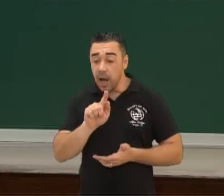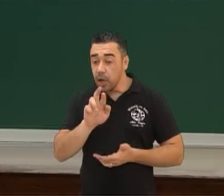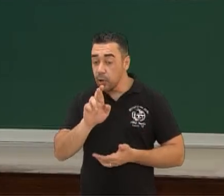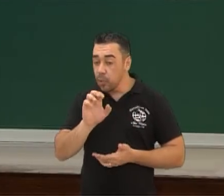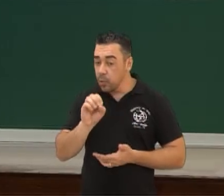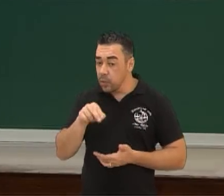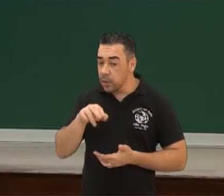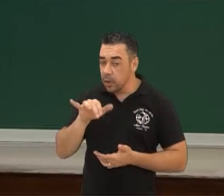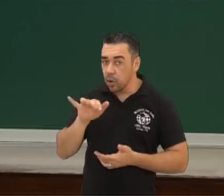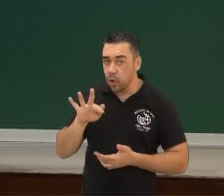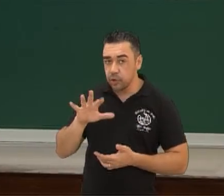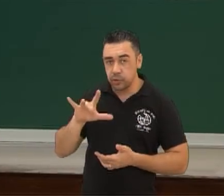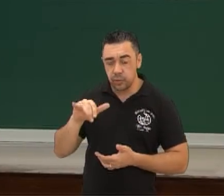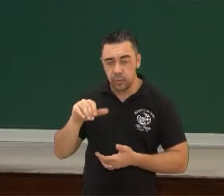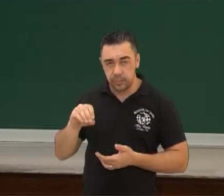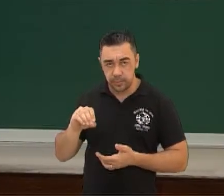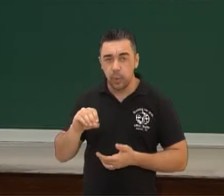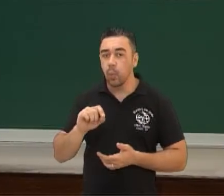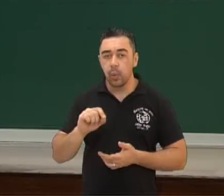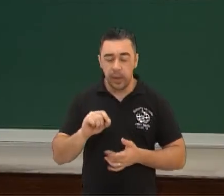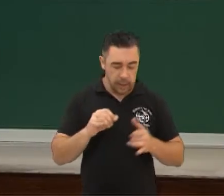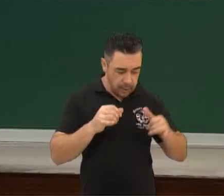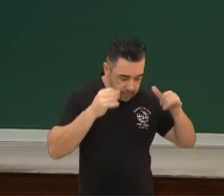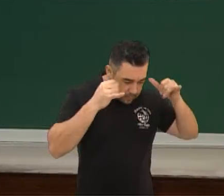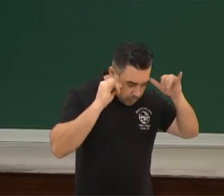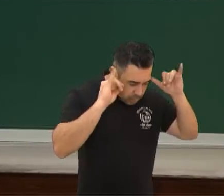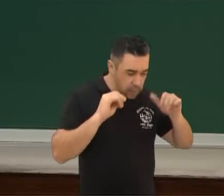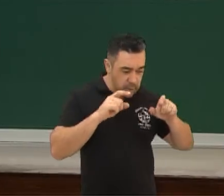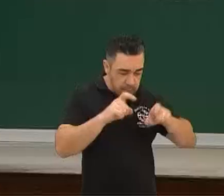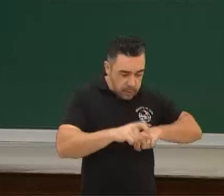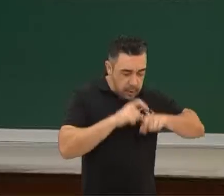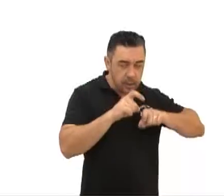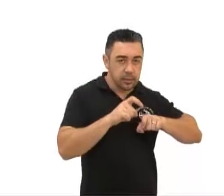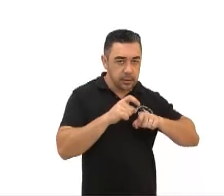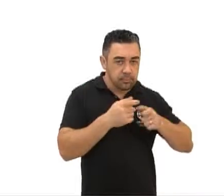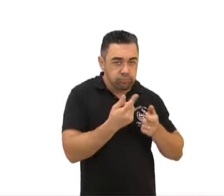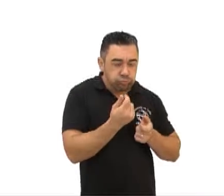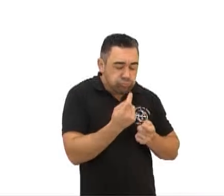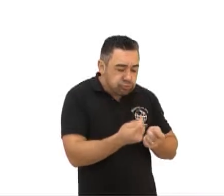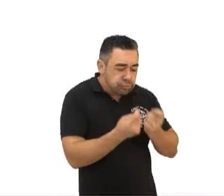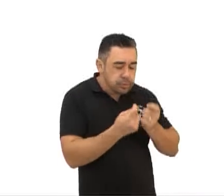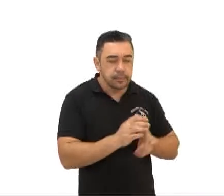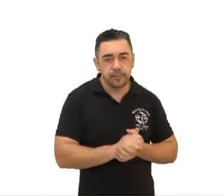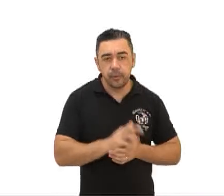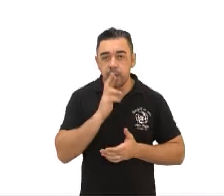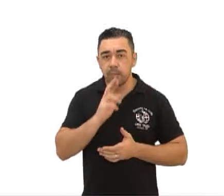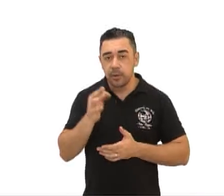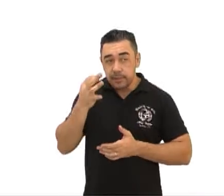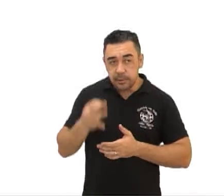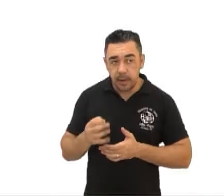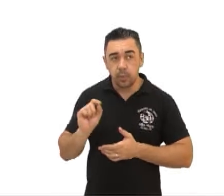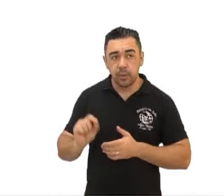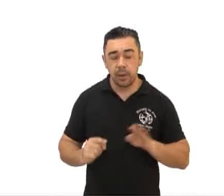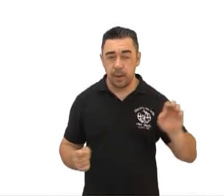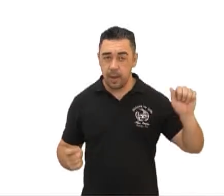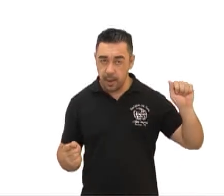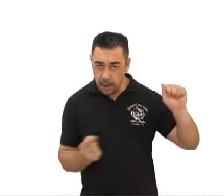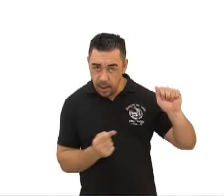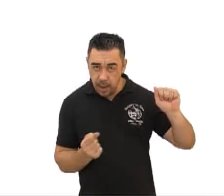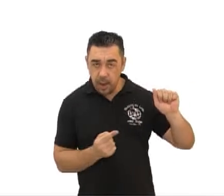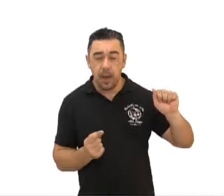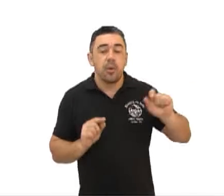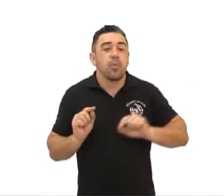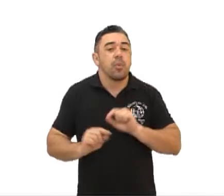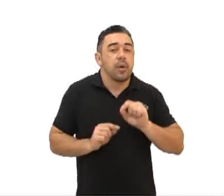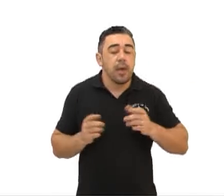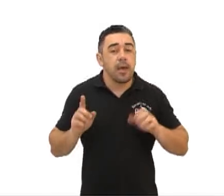a alternativa correta. Nós tínhamos apenas uma opção correta. Então, vamos lá. Quem assinalou a alternativa A está de parabéns,